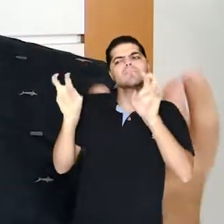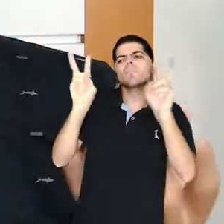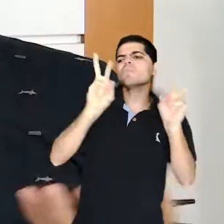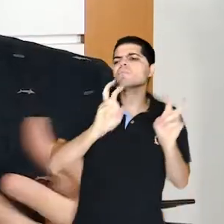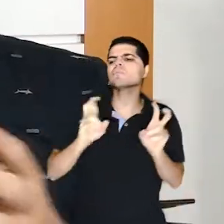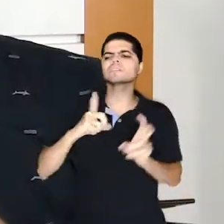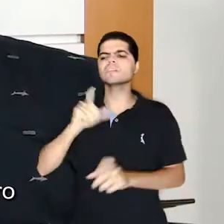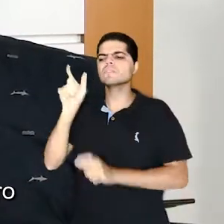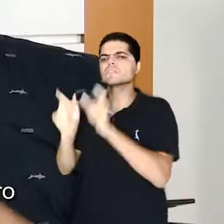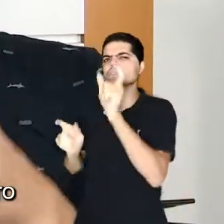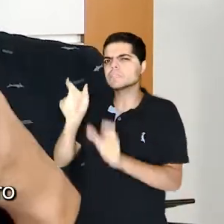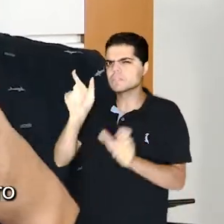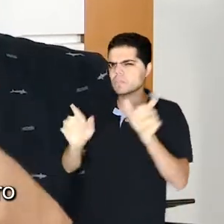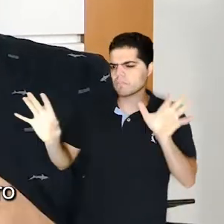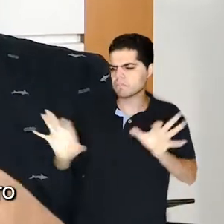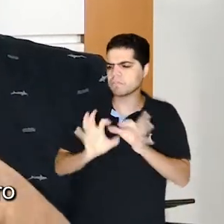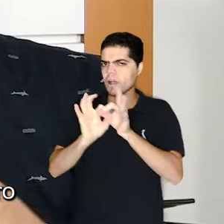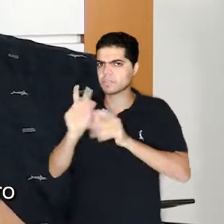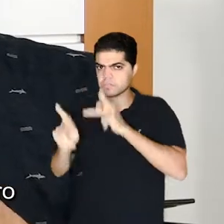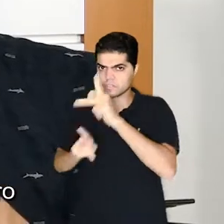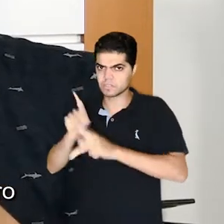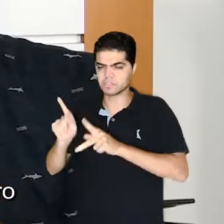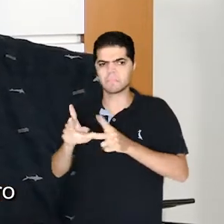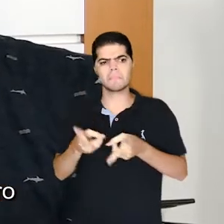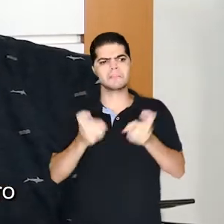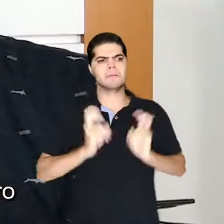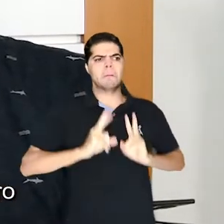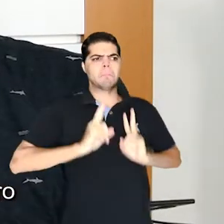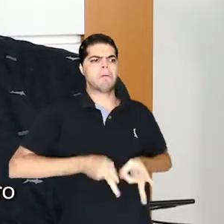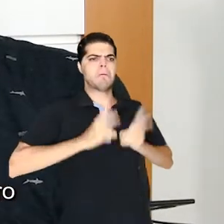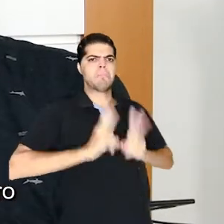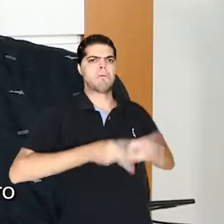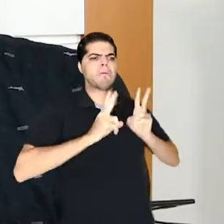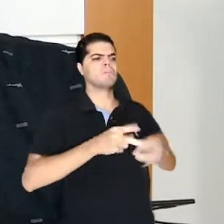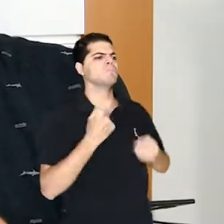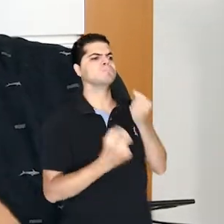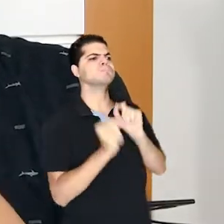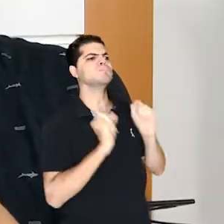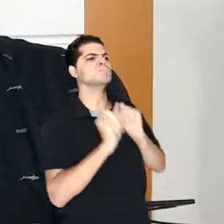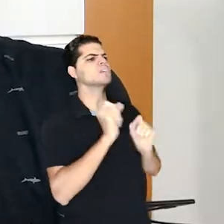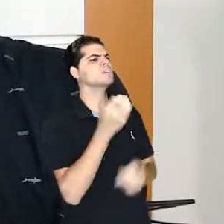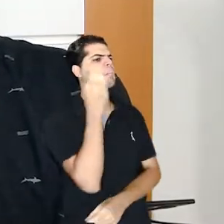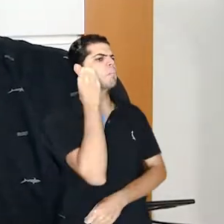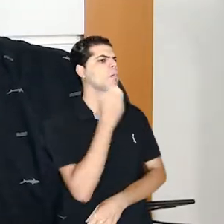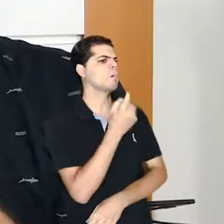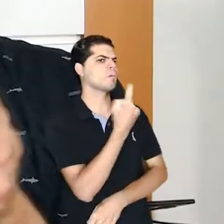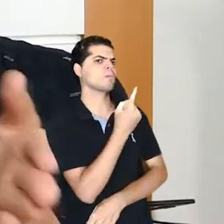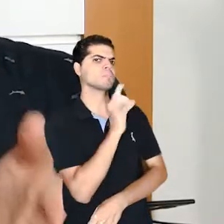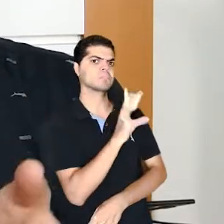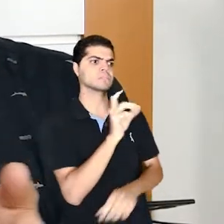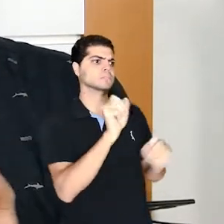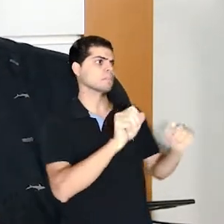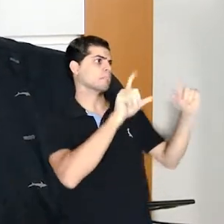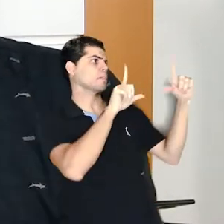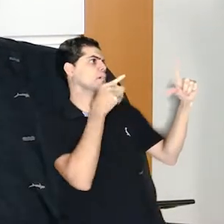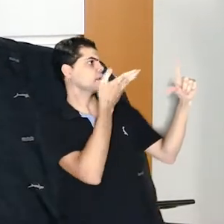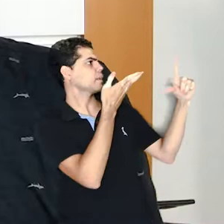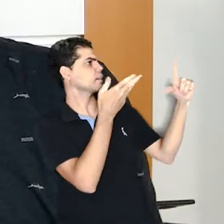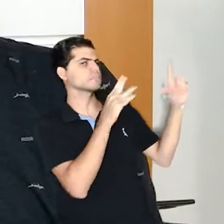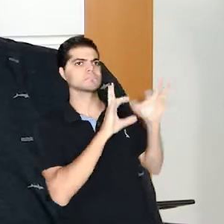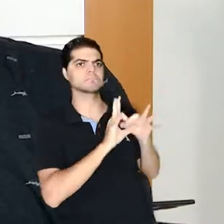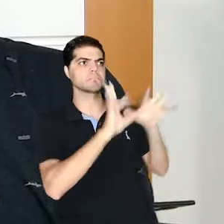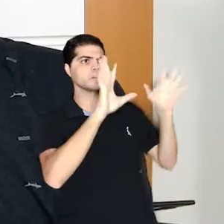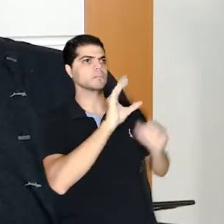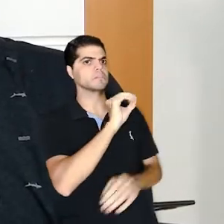outras partes da população, enfim, nós seguimos lembrando apenas do Dom Pedro e apenas do quadro Independência ou Morte do